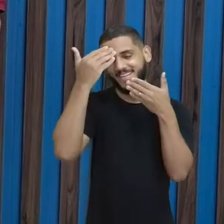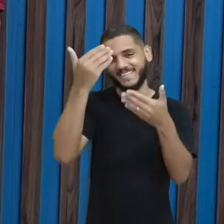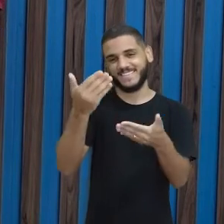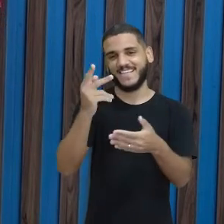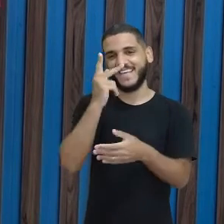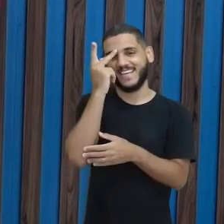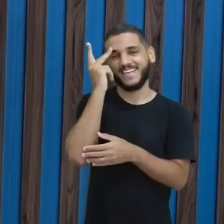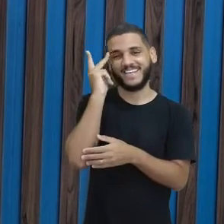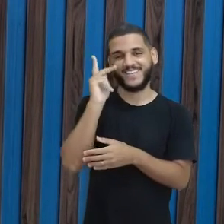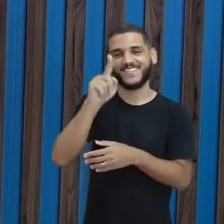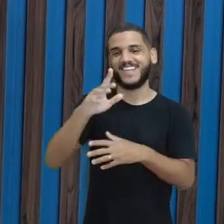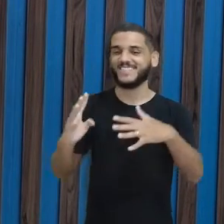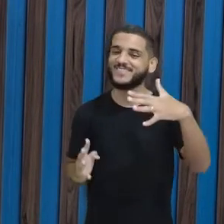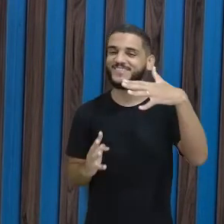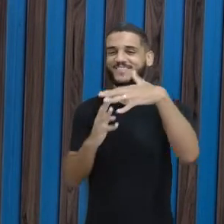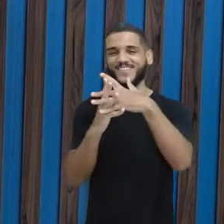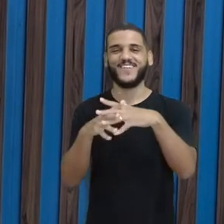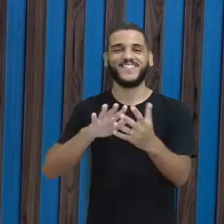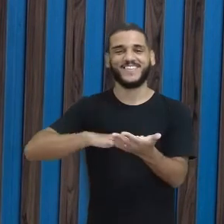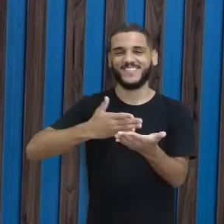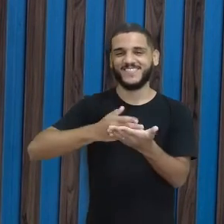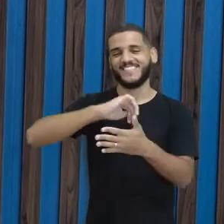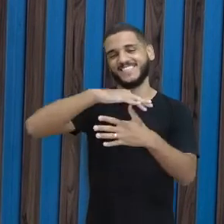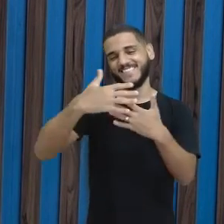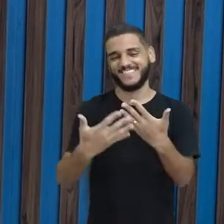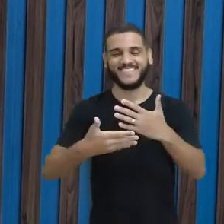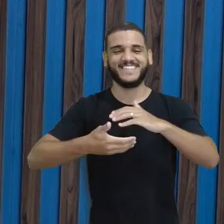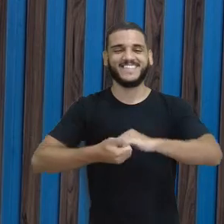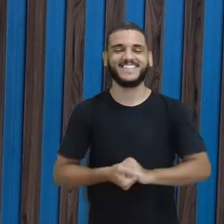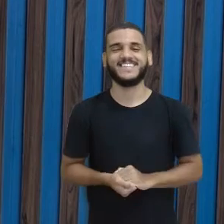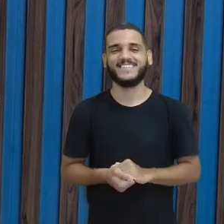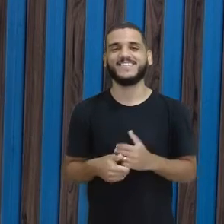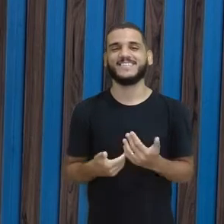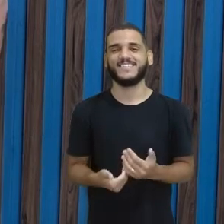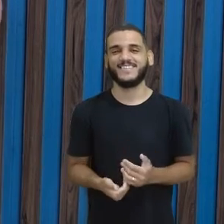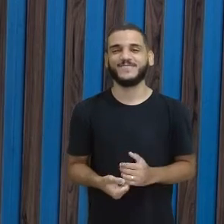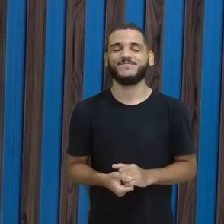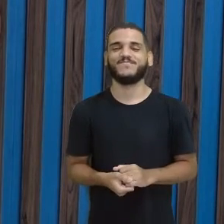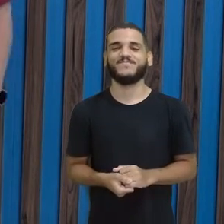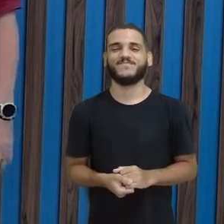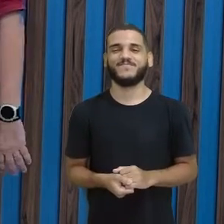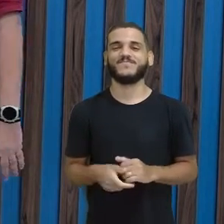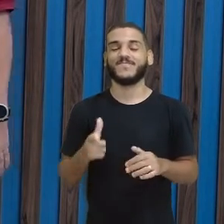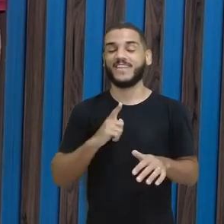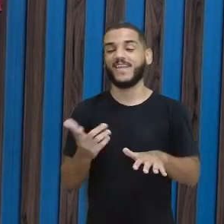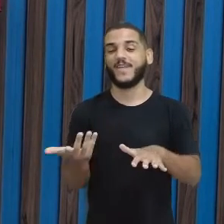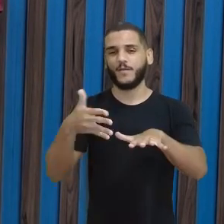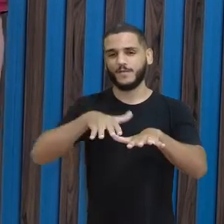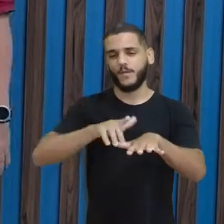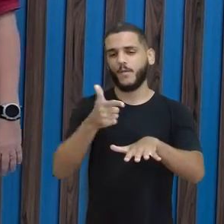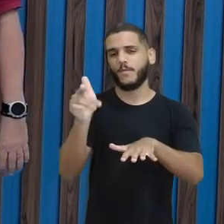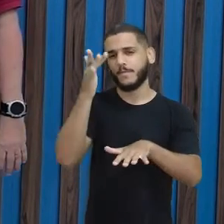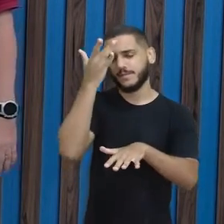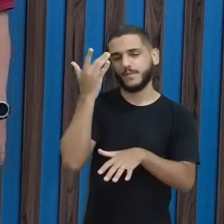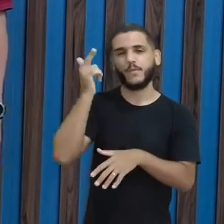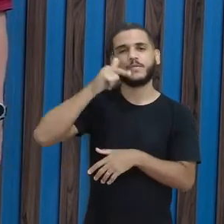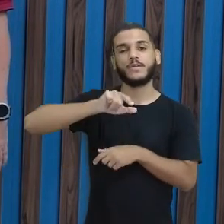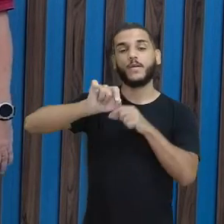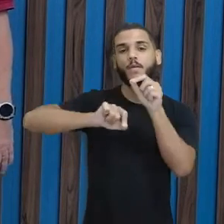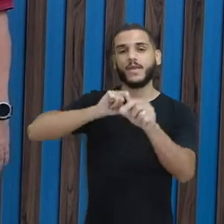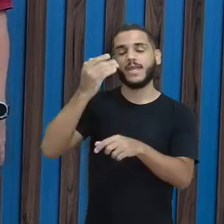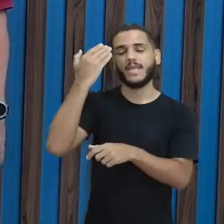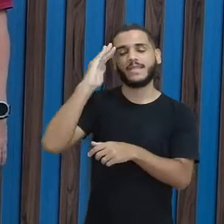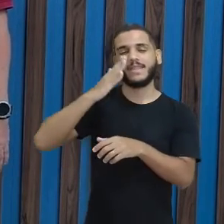que deu aqui o show de bola. Ele vai rir, ó. Ele sempre ri comigo. Crisma dando aquele show aqui na inclusão, né? E fazendo com que outras pessoas consigam aí